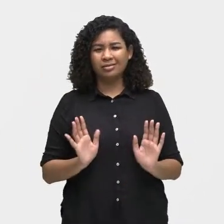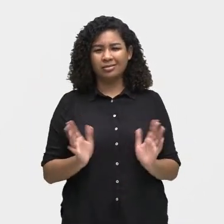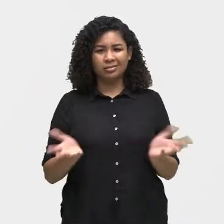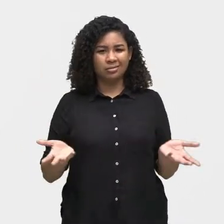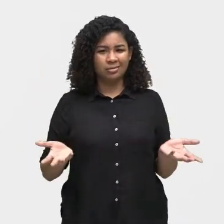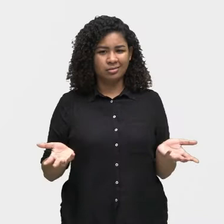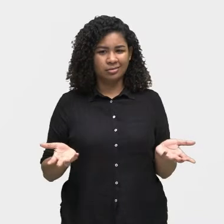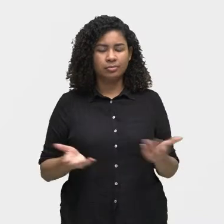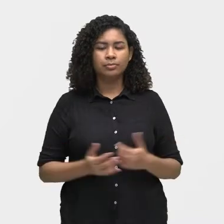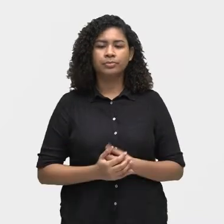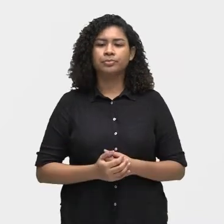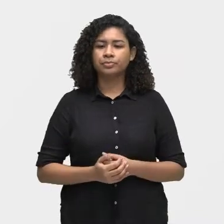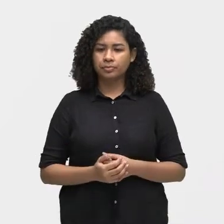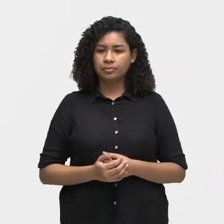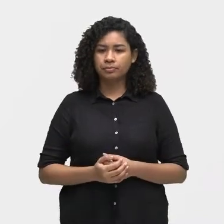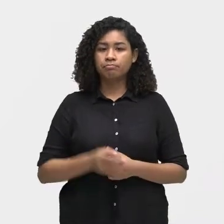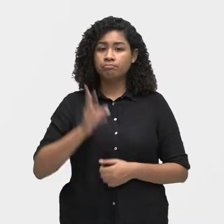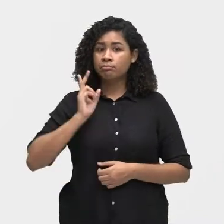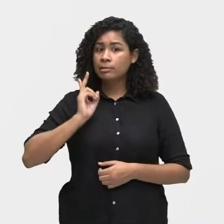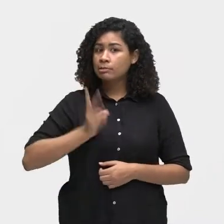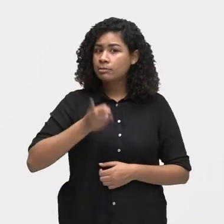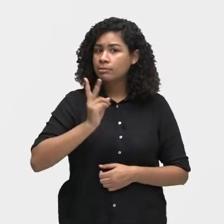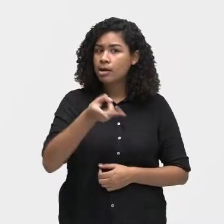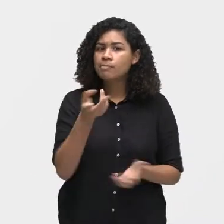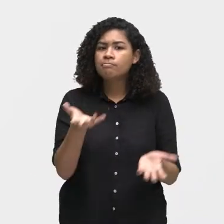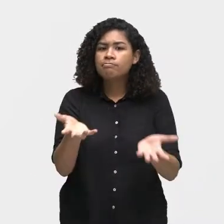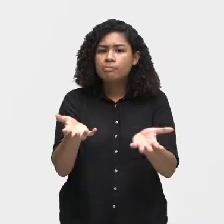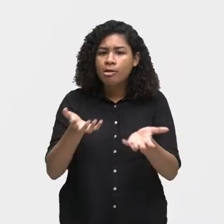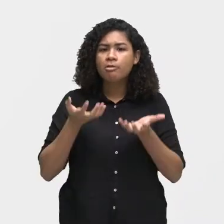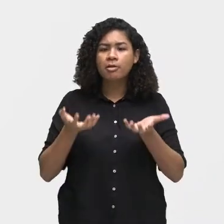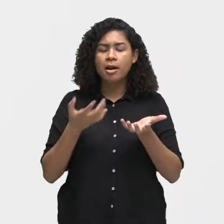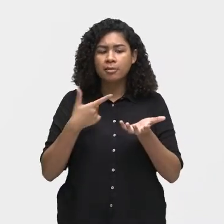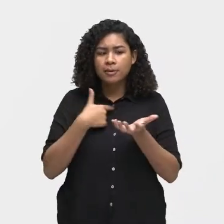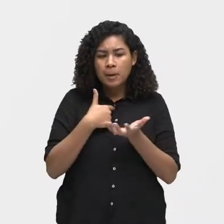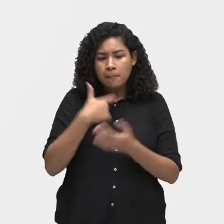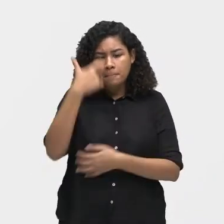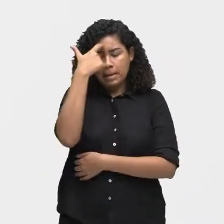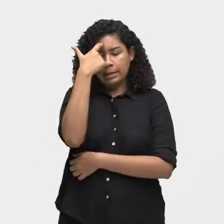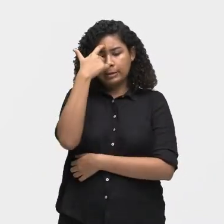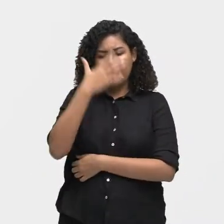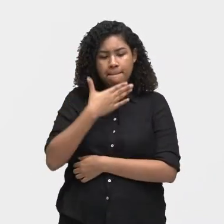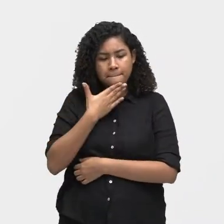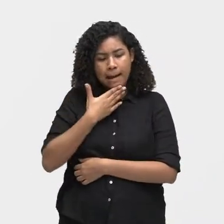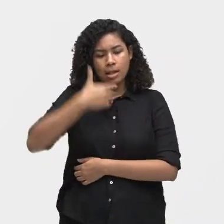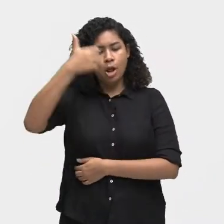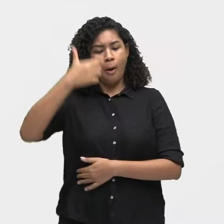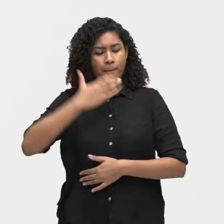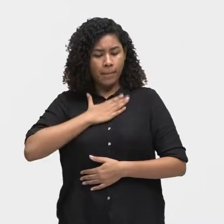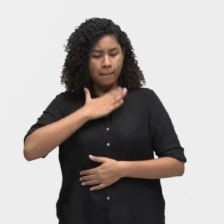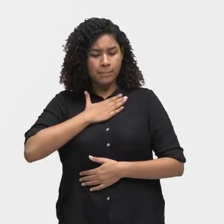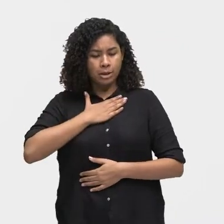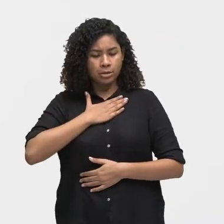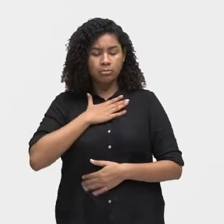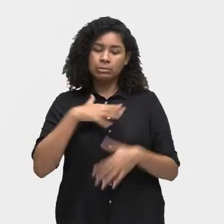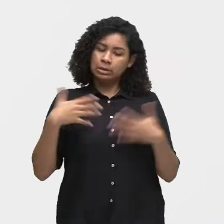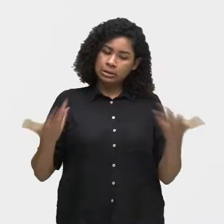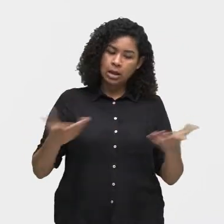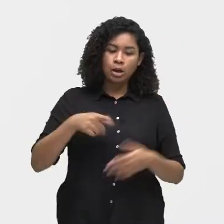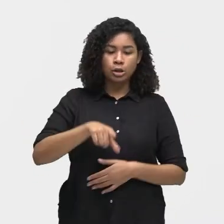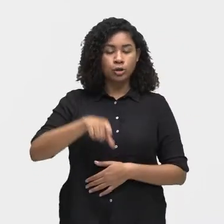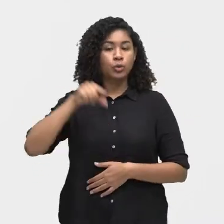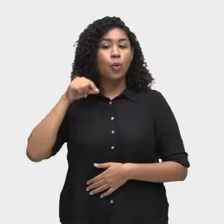querer. Queremos sempre fazer o que consideramos melhor para nós. Então, essa é uma ideia